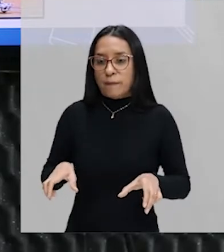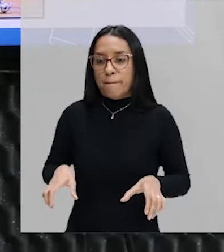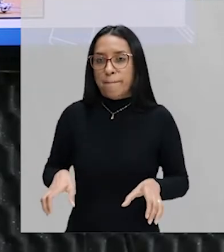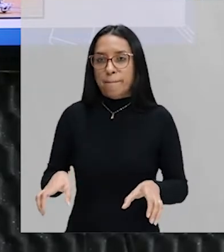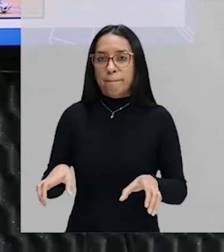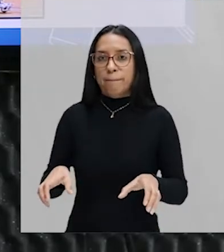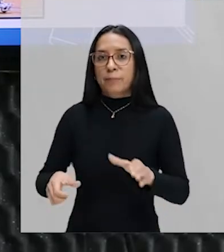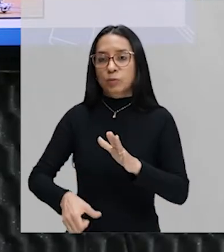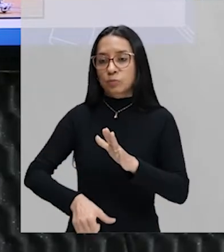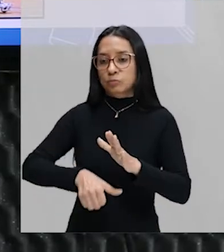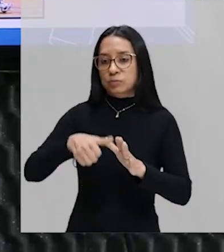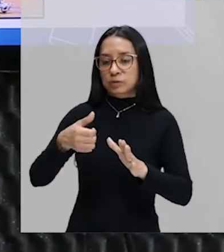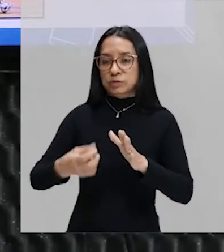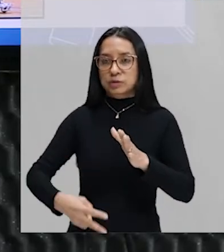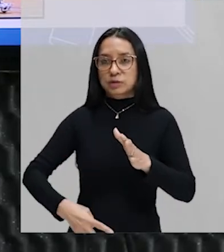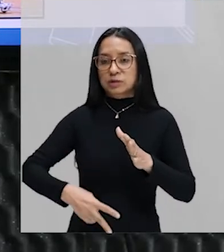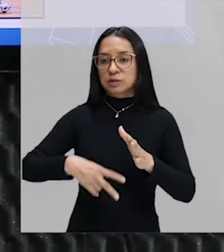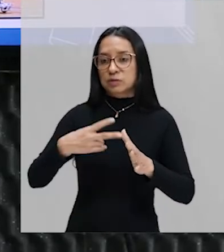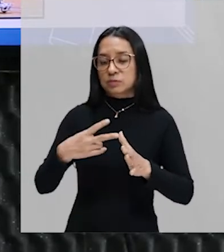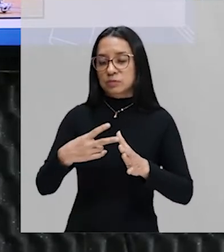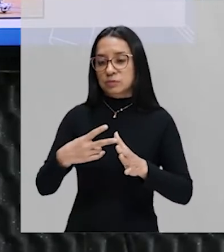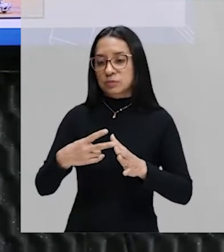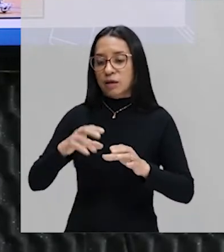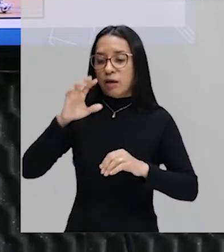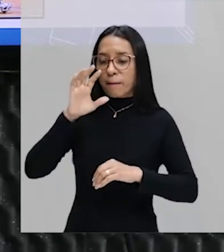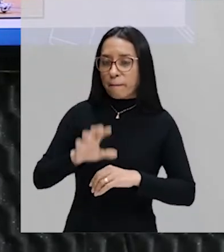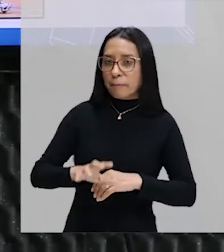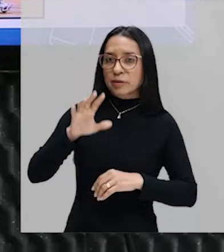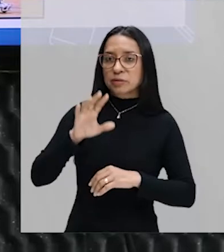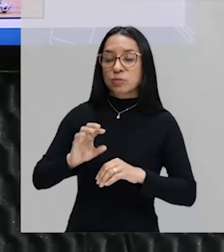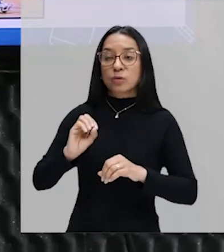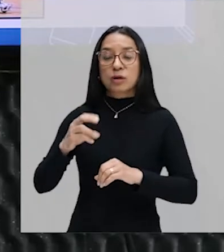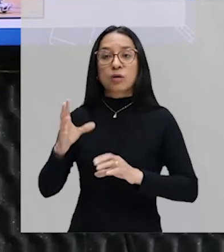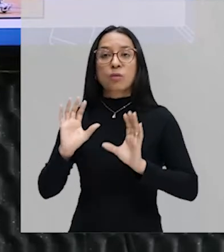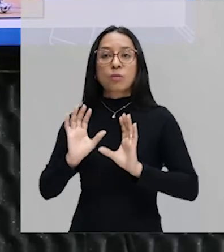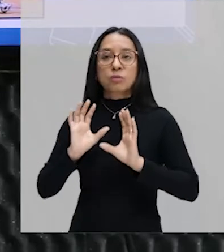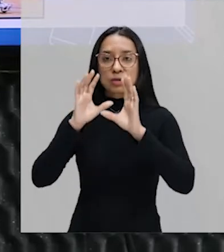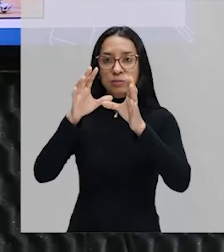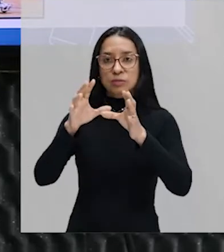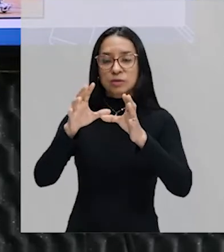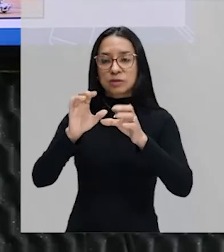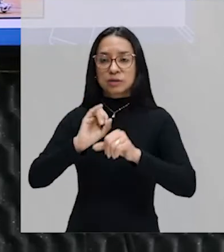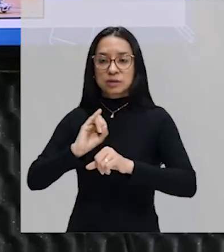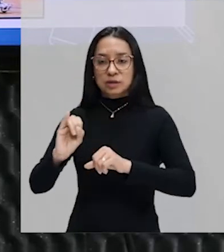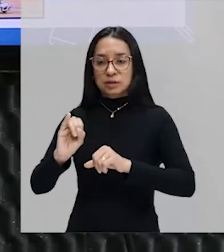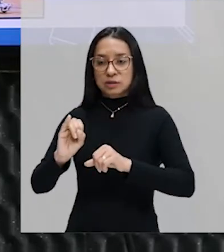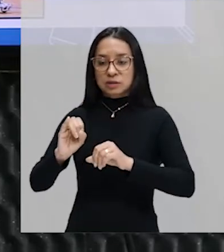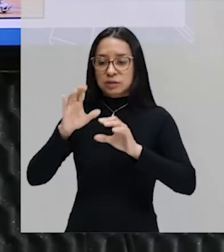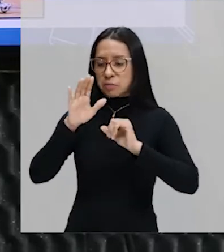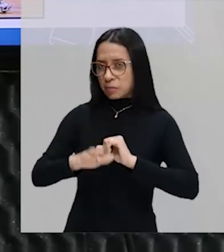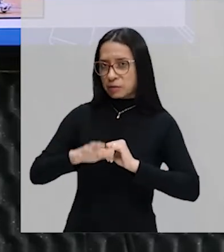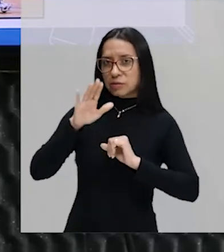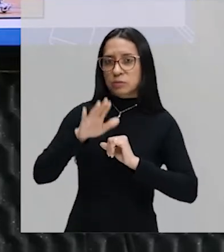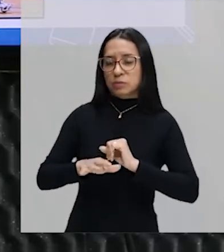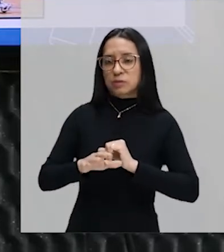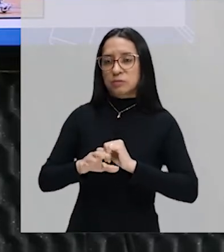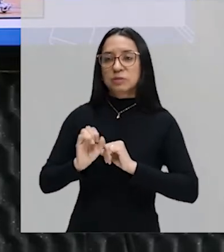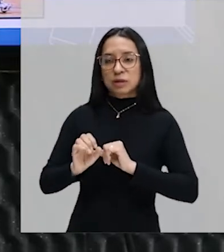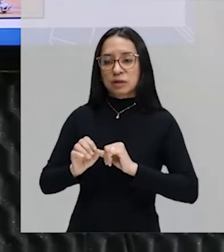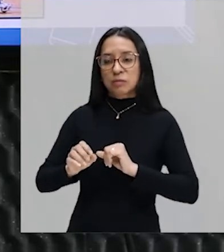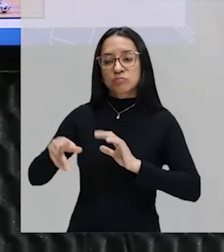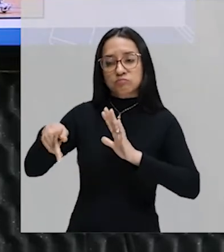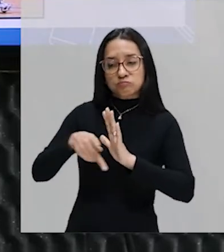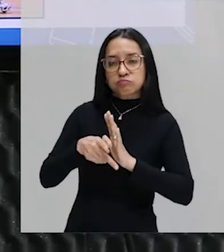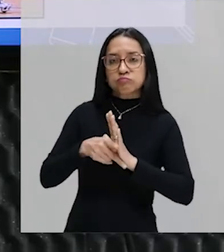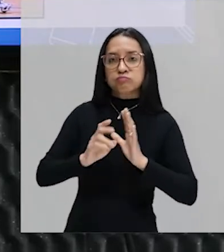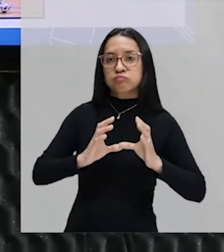primeira, deu a segunda, ou ele faz o quê? Ou ele bate a bola, ou ele arremessa. Se ele bater a bola, ele ainda está com a posse. Aí dá mais 2 impulsões,